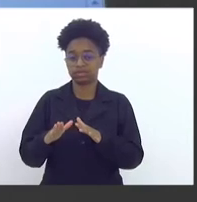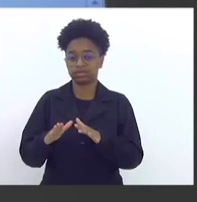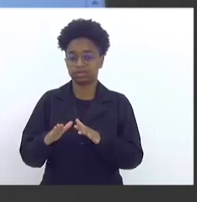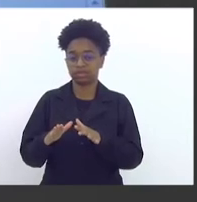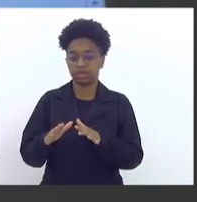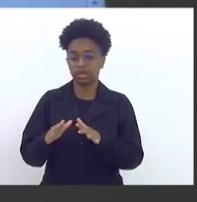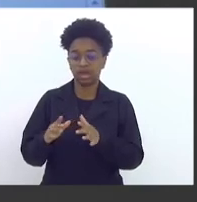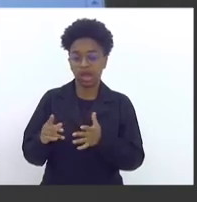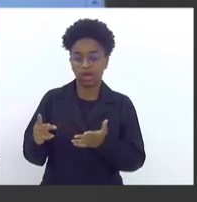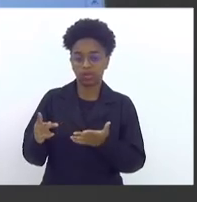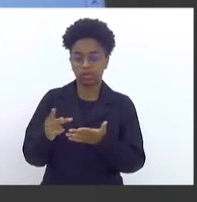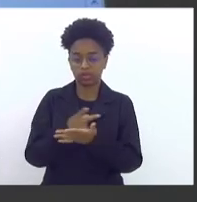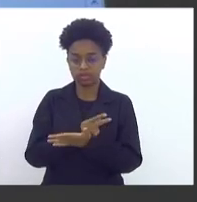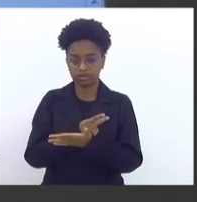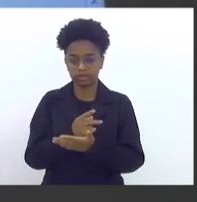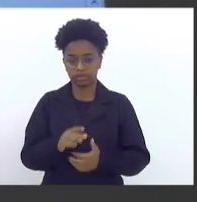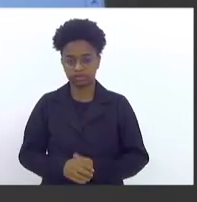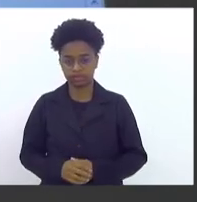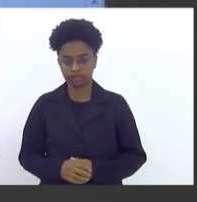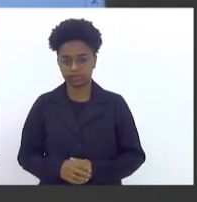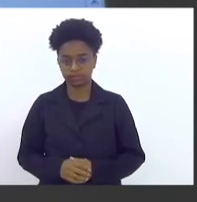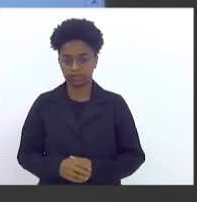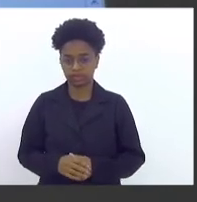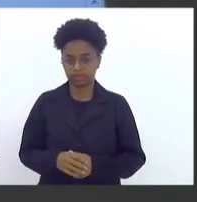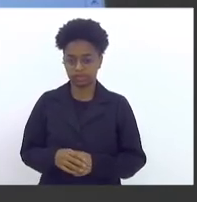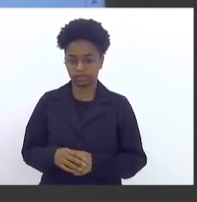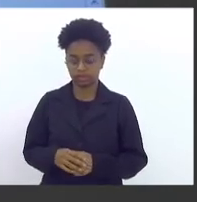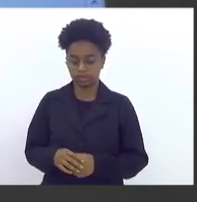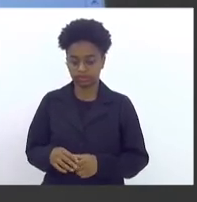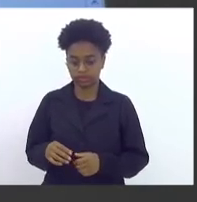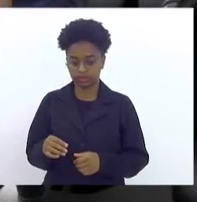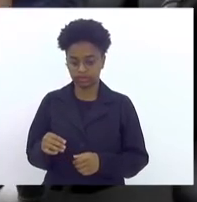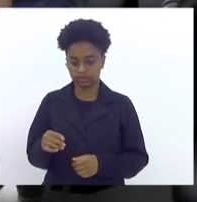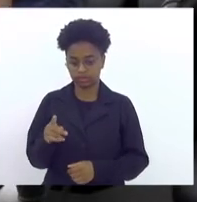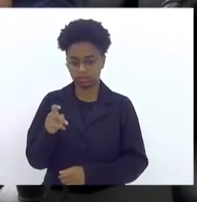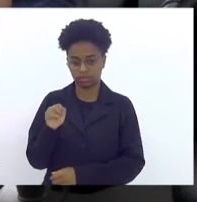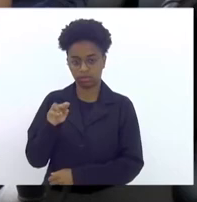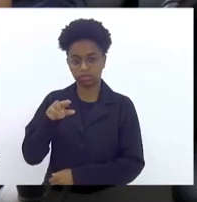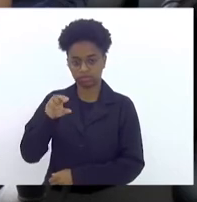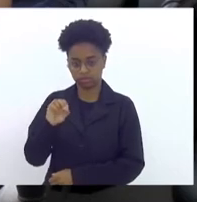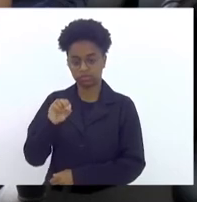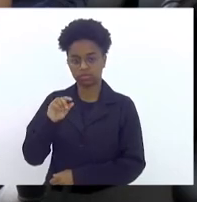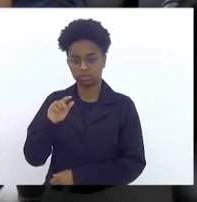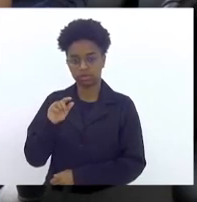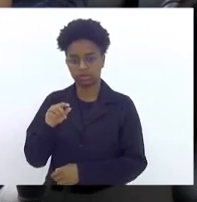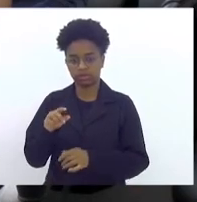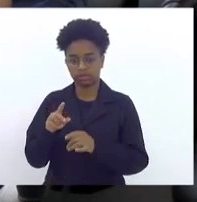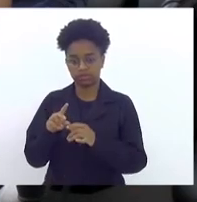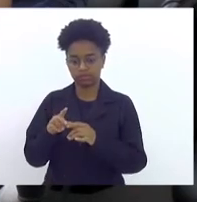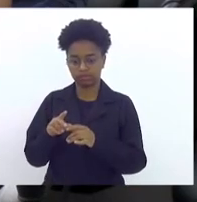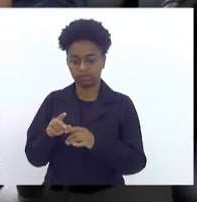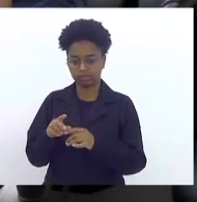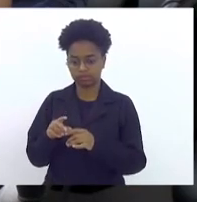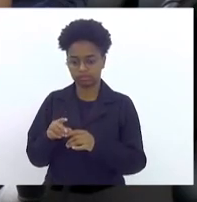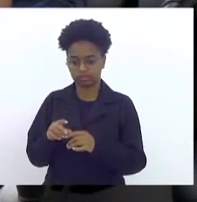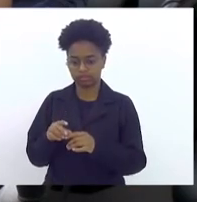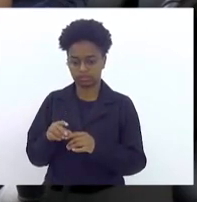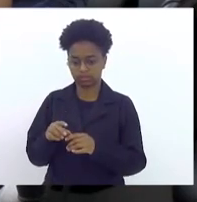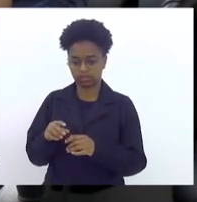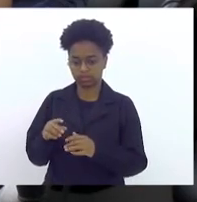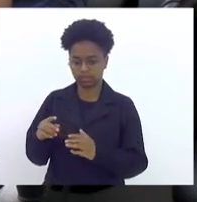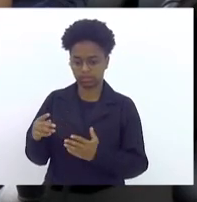pornografia de vingança né Isso faz que a mulher seja demitida né inclusive vou trazer um relato do primeiro caso noticiado no Brasil